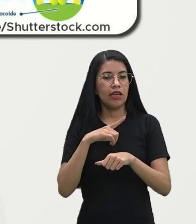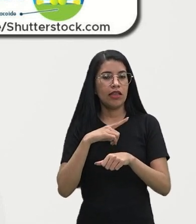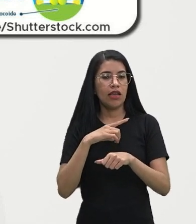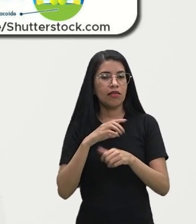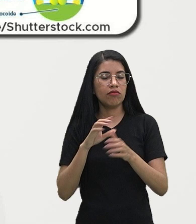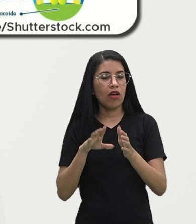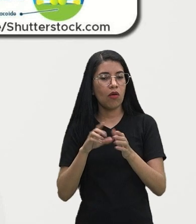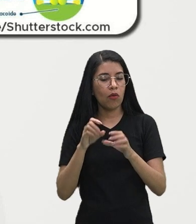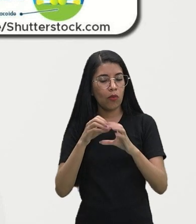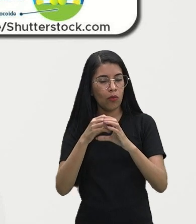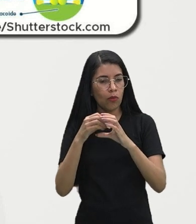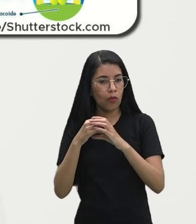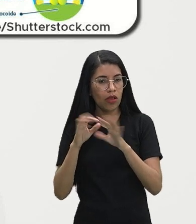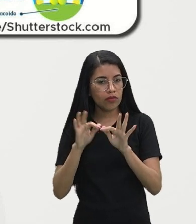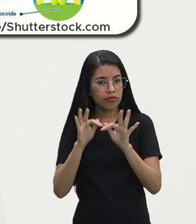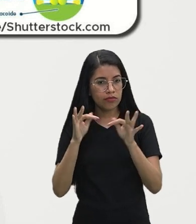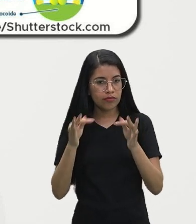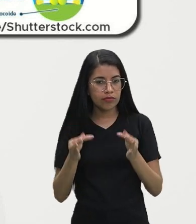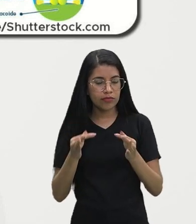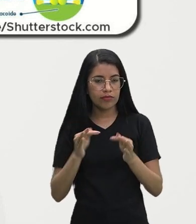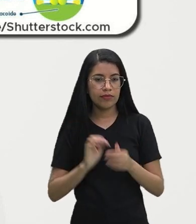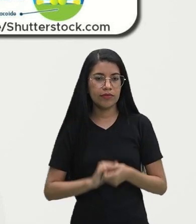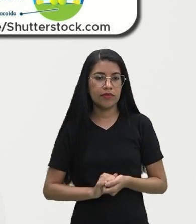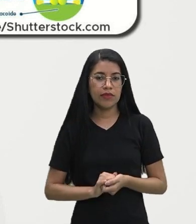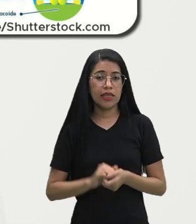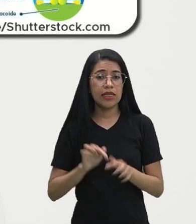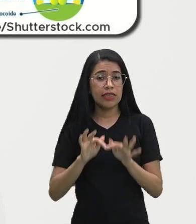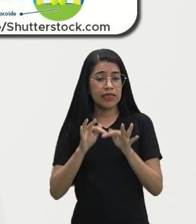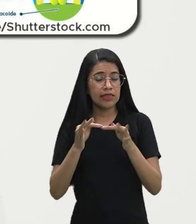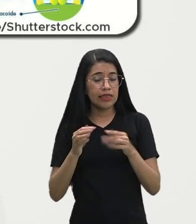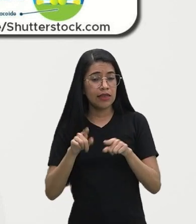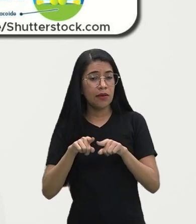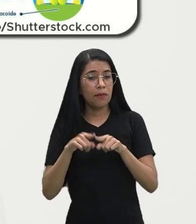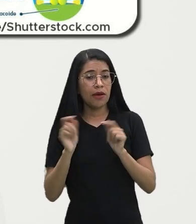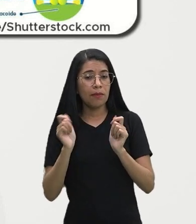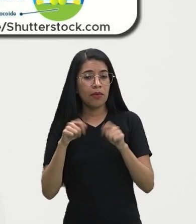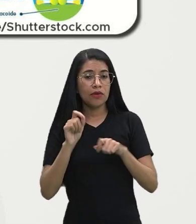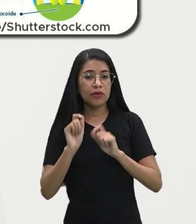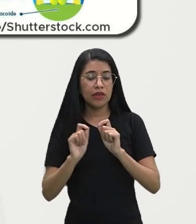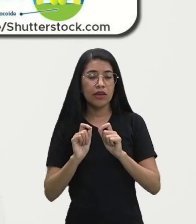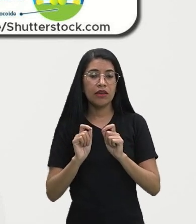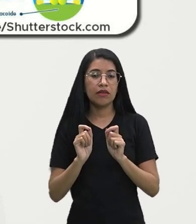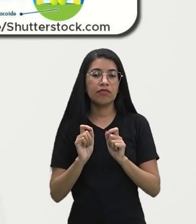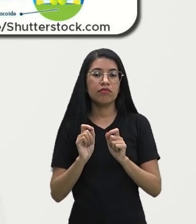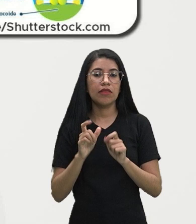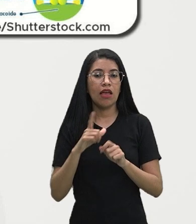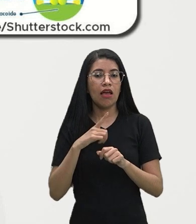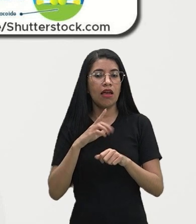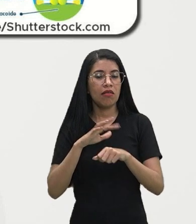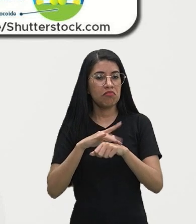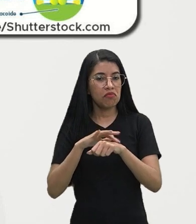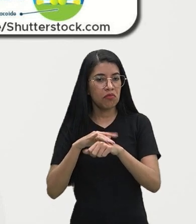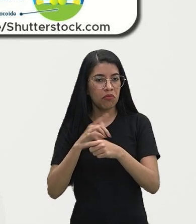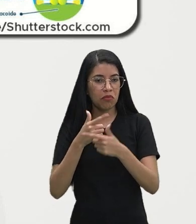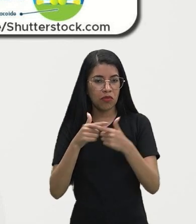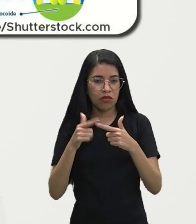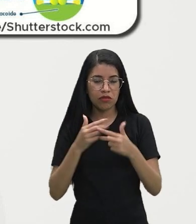célula mais simples. Apesar de elas serem simples, mas às vezes elas causam, né, grandes